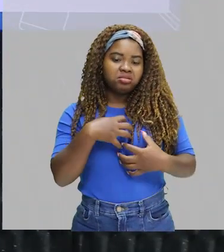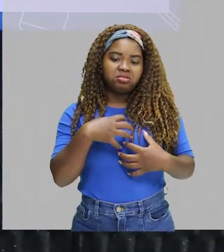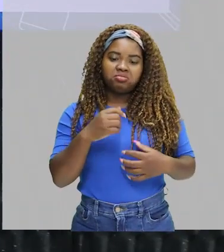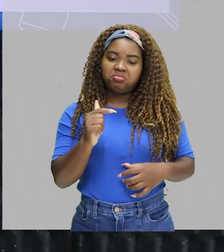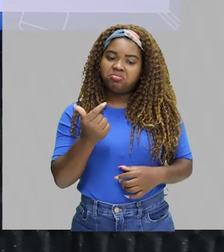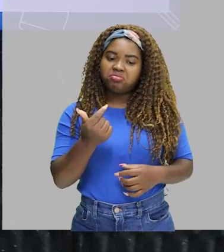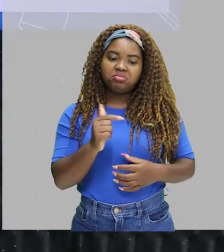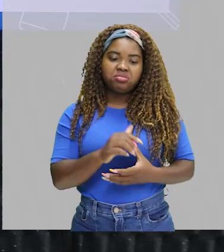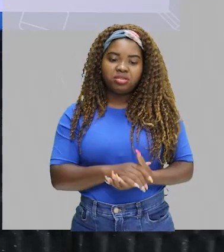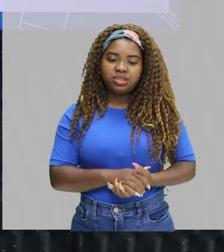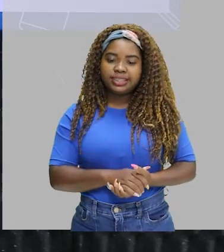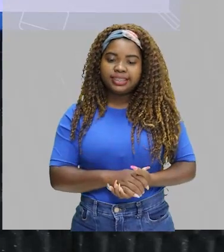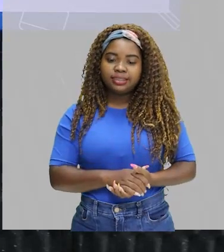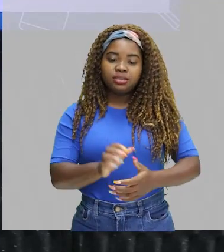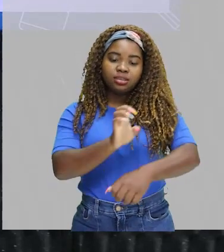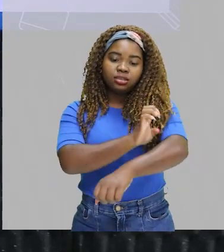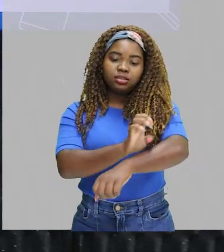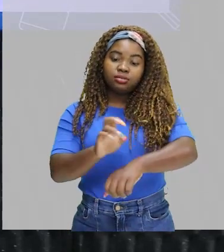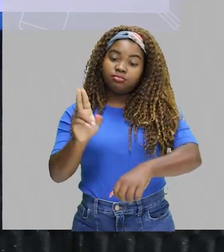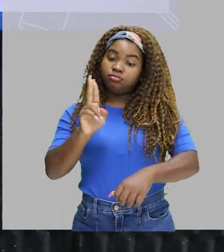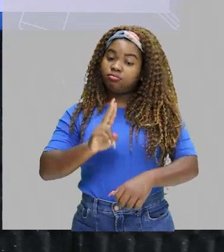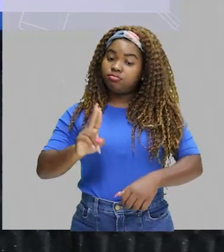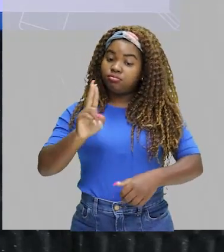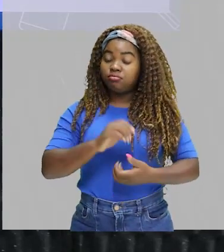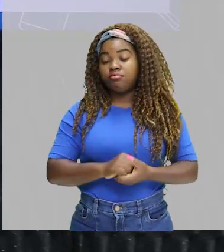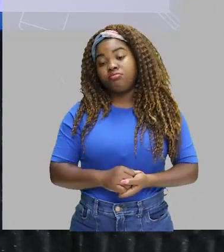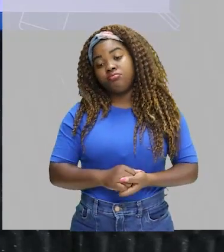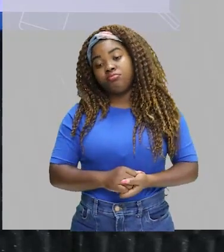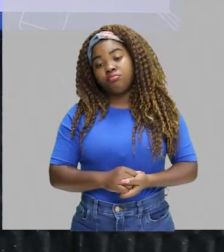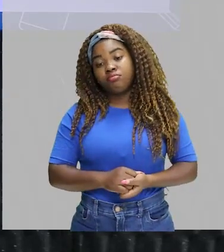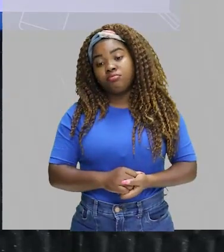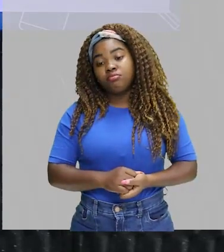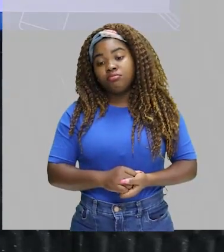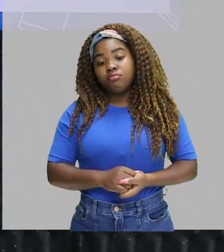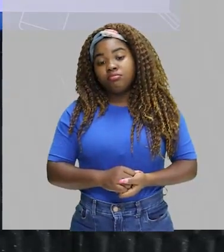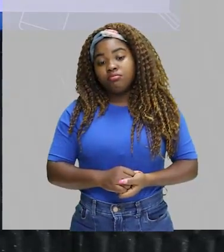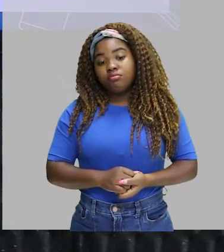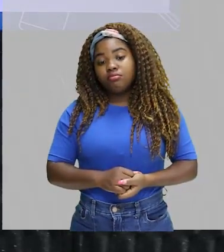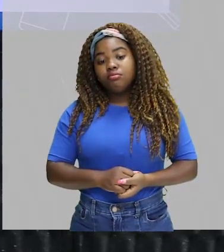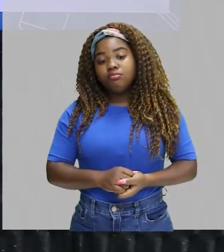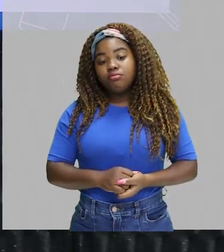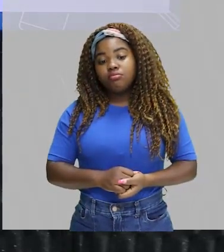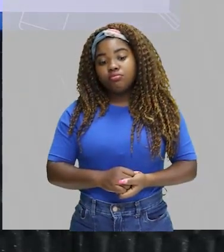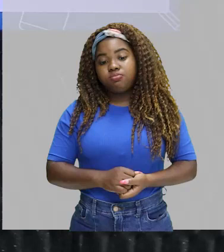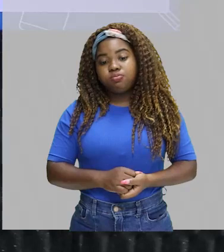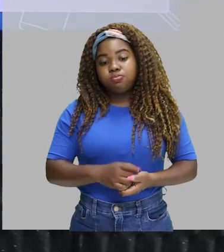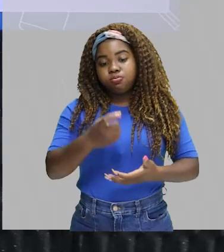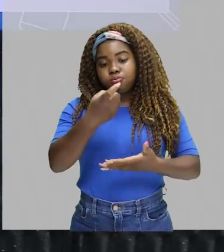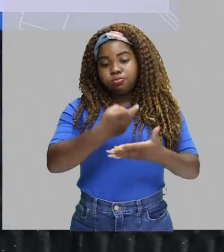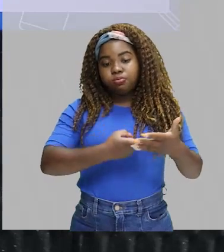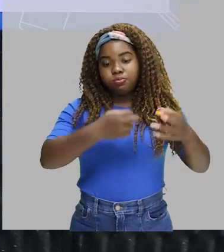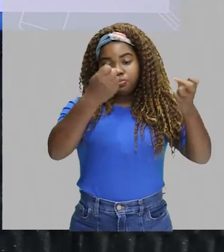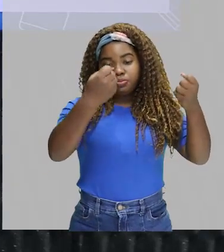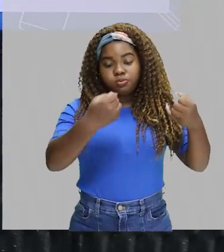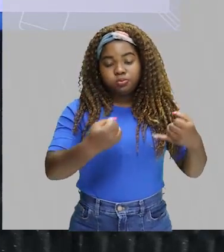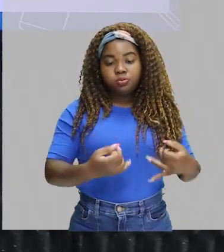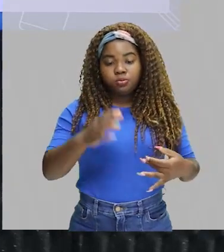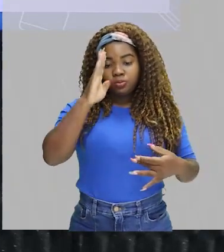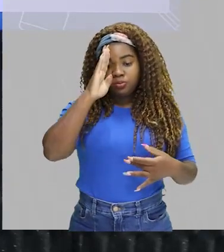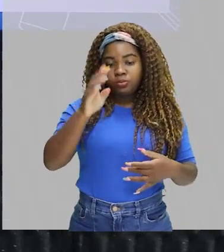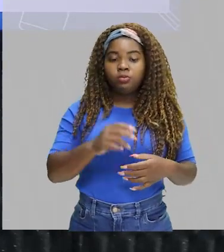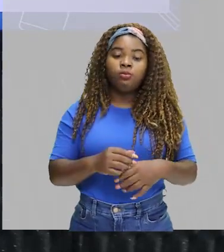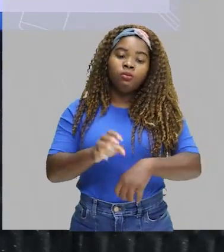da ética utilitarista. Jeremy Bentham é um autor da ética utilitarista. O texto está falando os princípios da